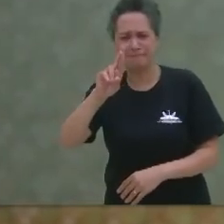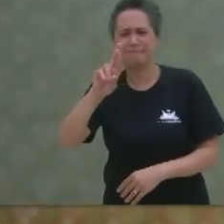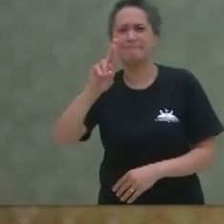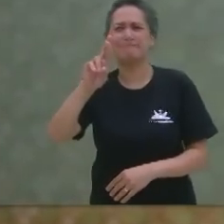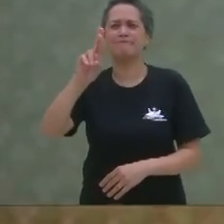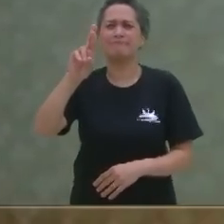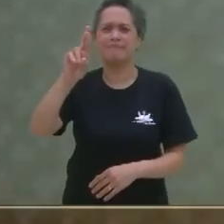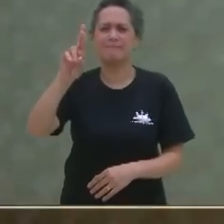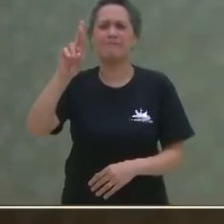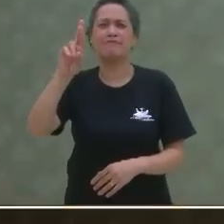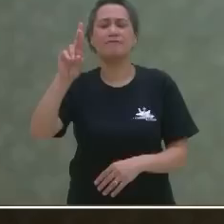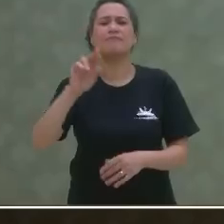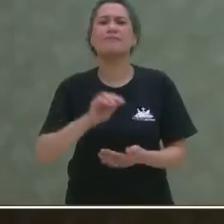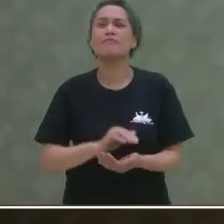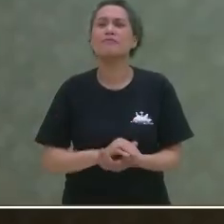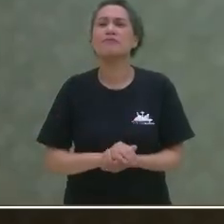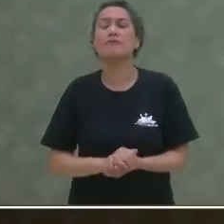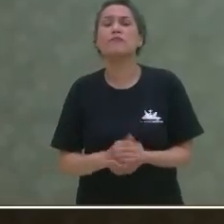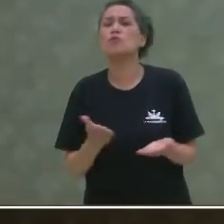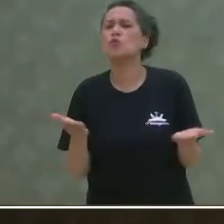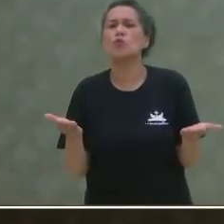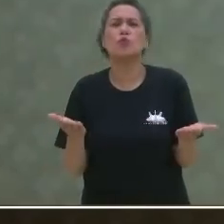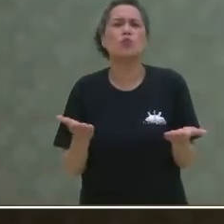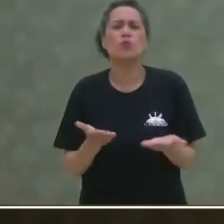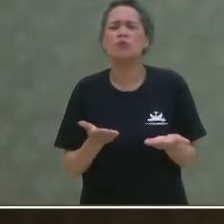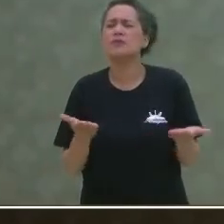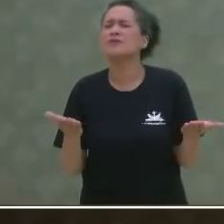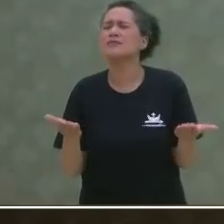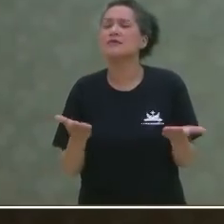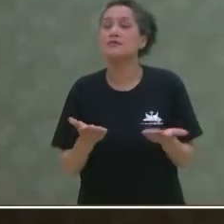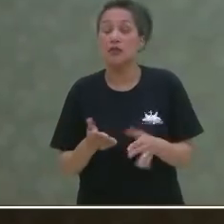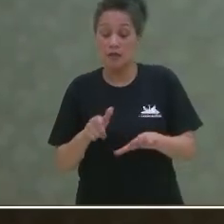Senhor. E agora nossos pés já se